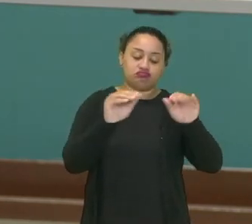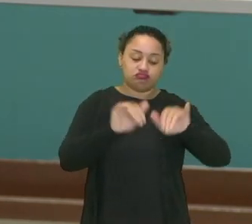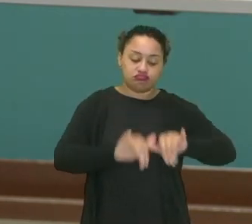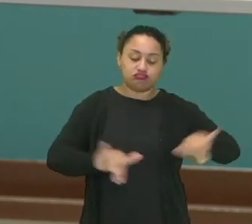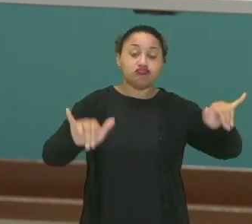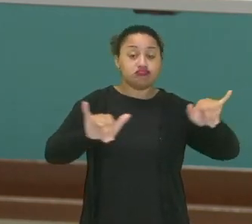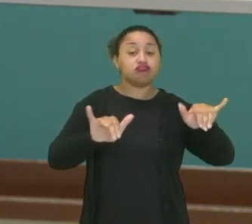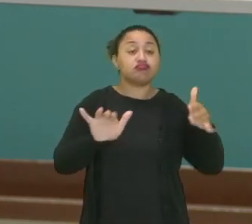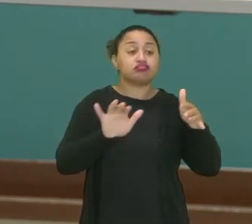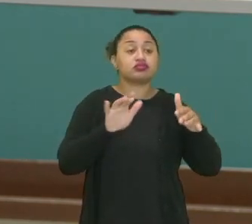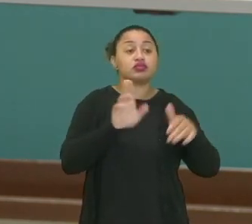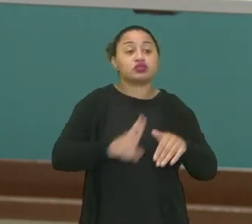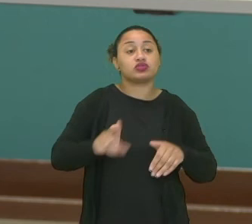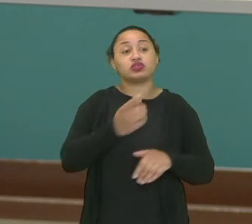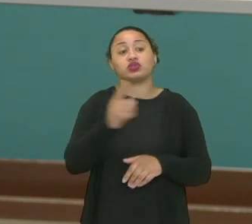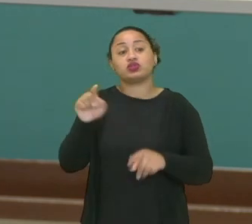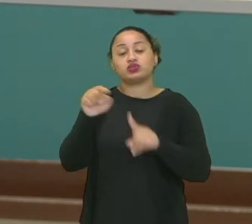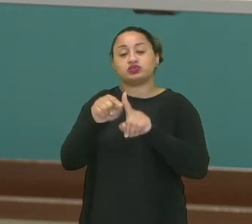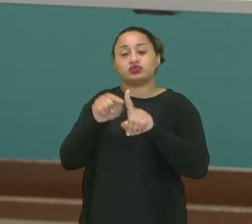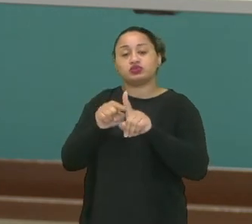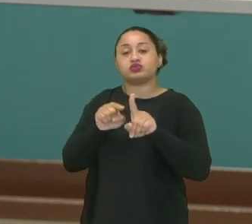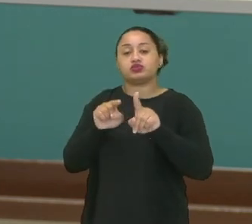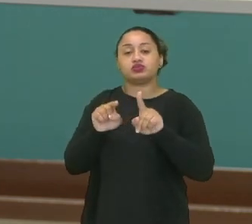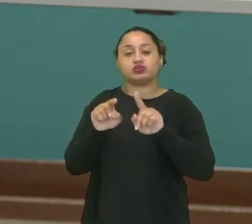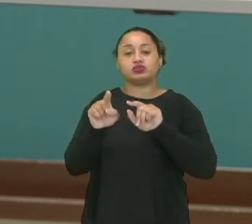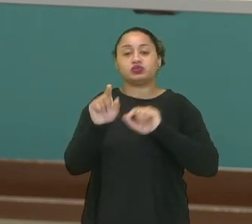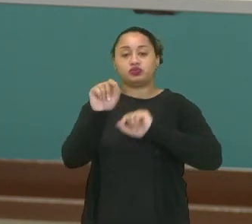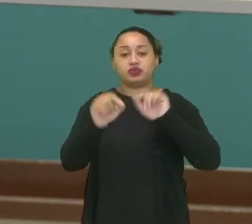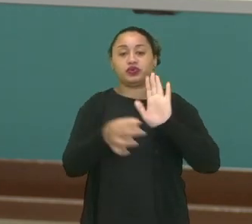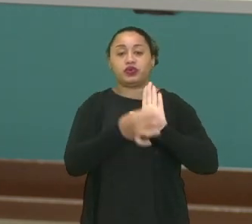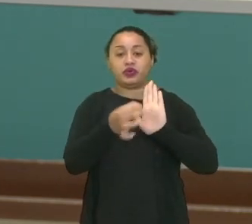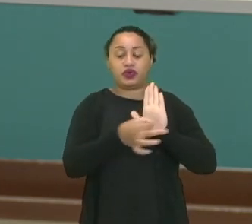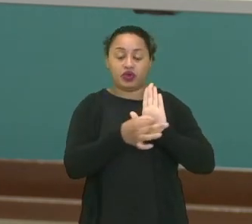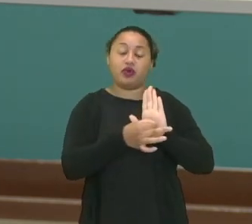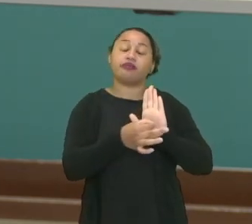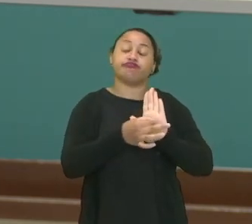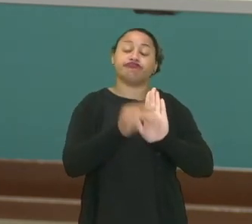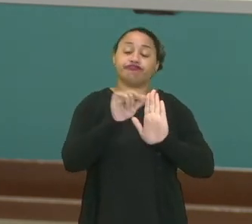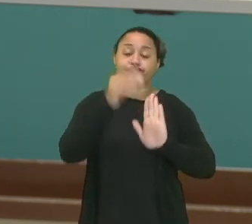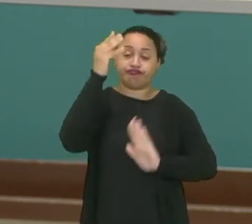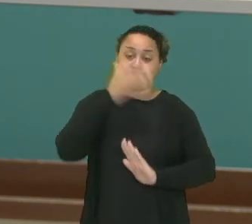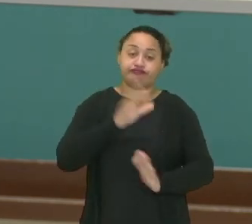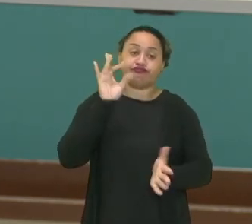E a gente usou esse outro tipo de argumento. É o argumento de prova concreta.